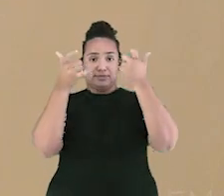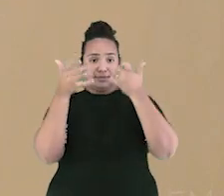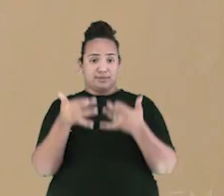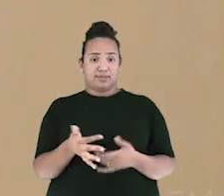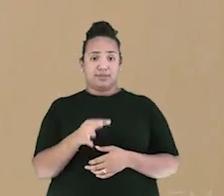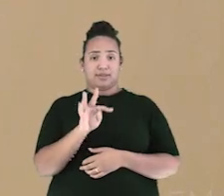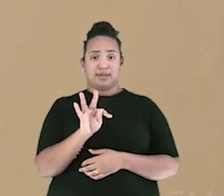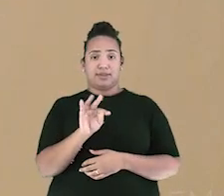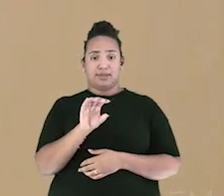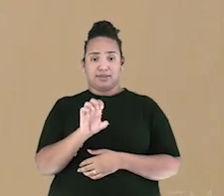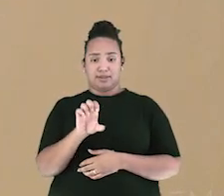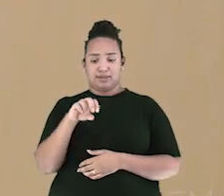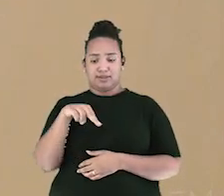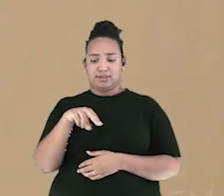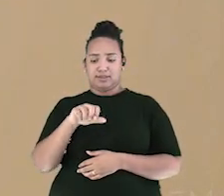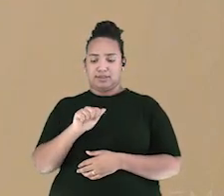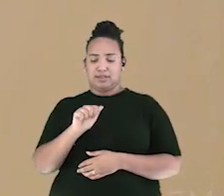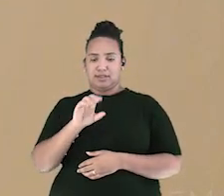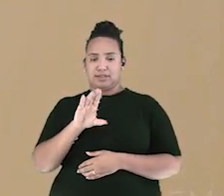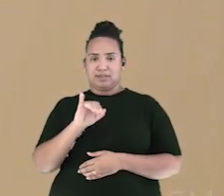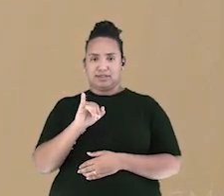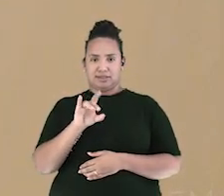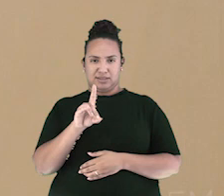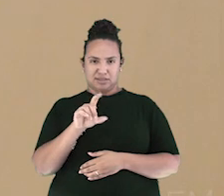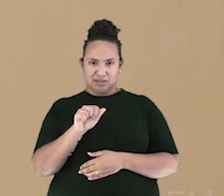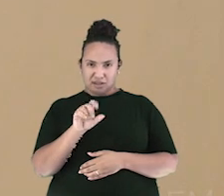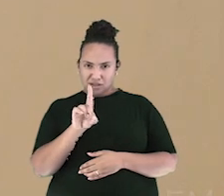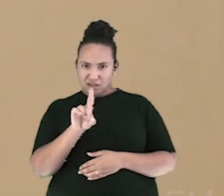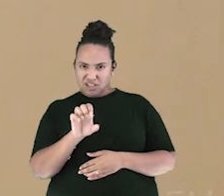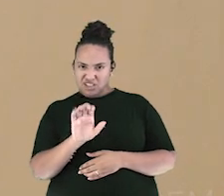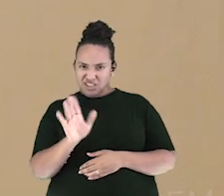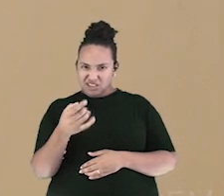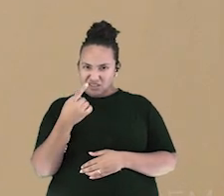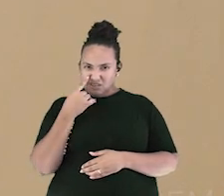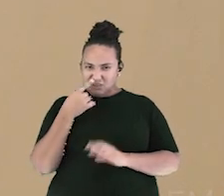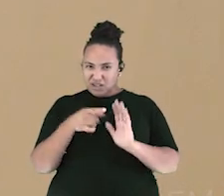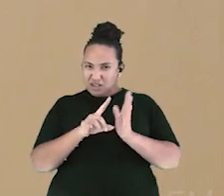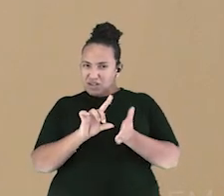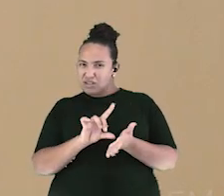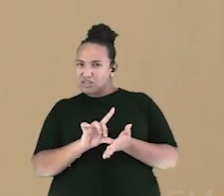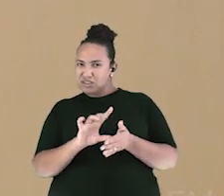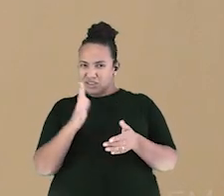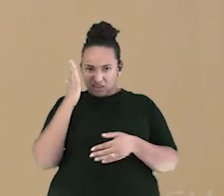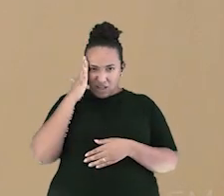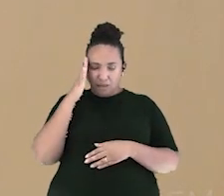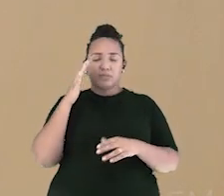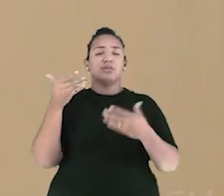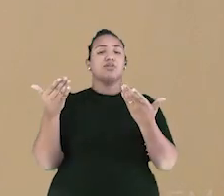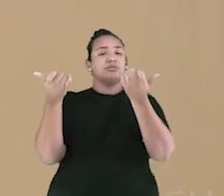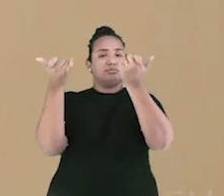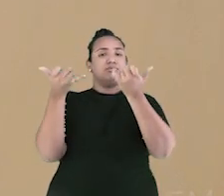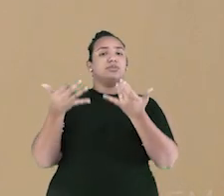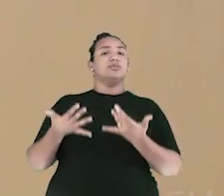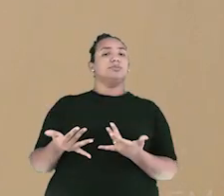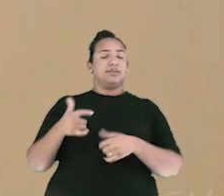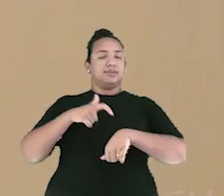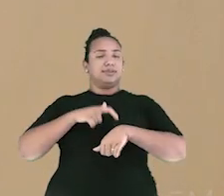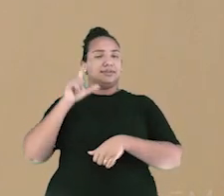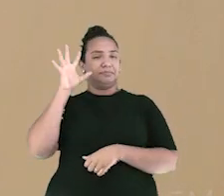falando da tenacidade. Você já conhecia esse termo? Então me responde aí. No que consiste a tenacidade de um